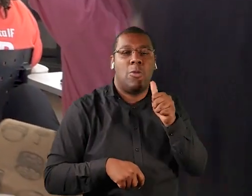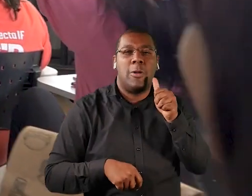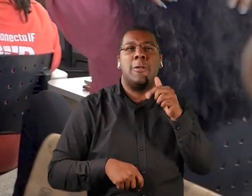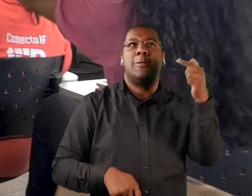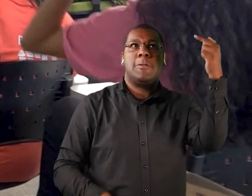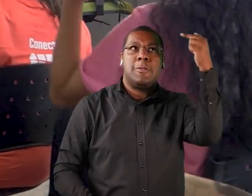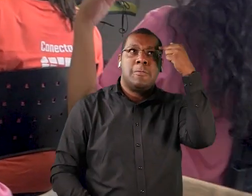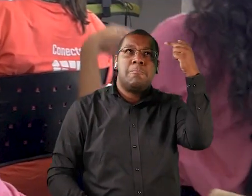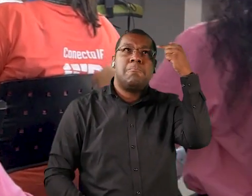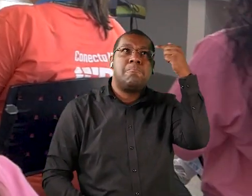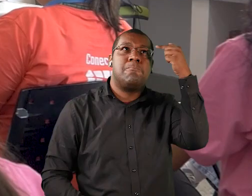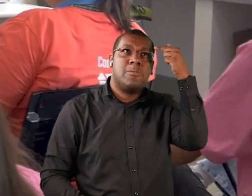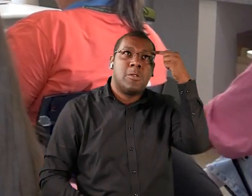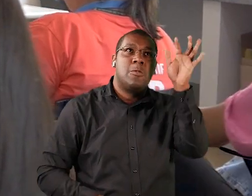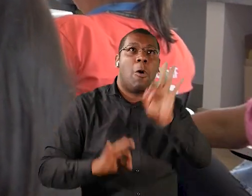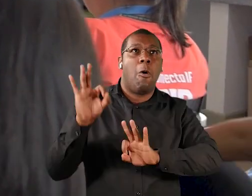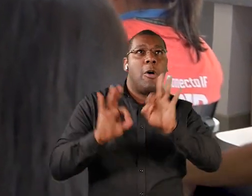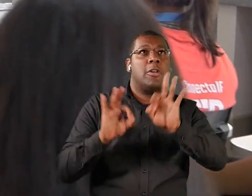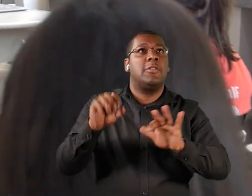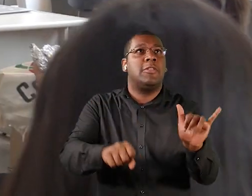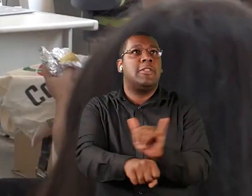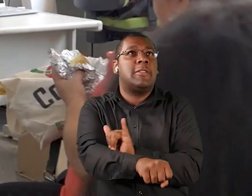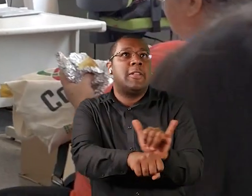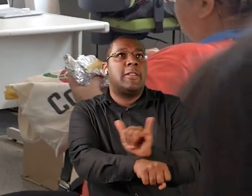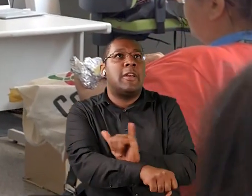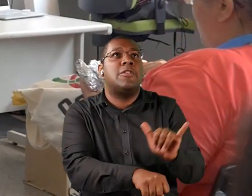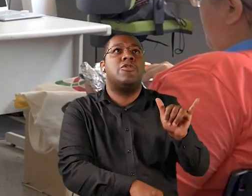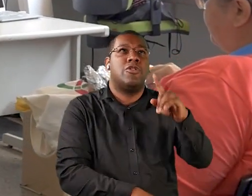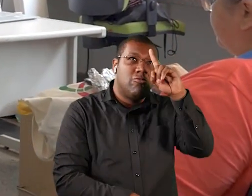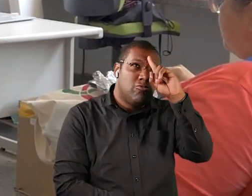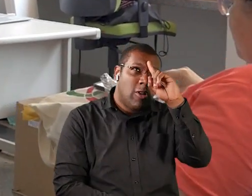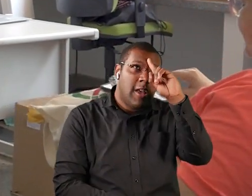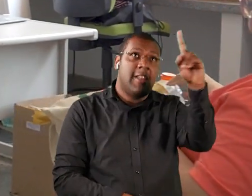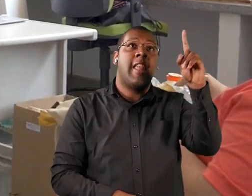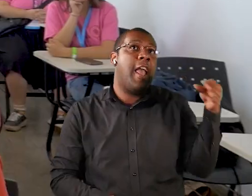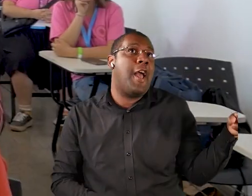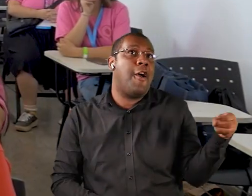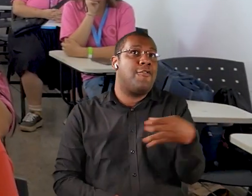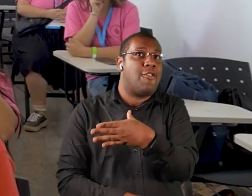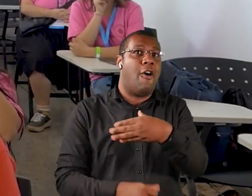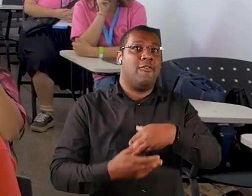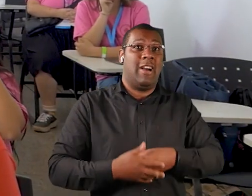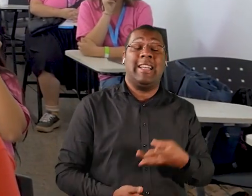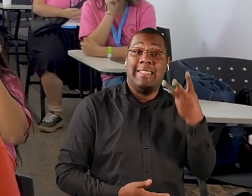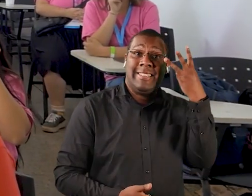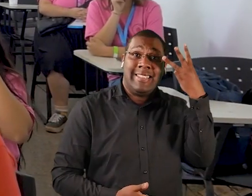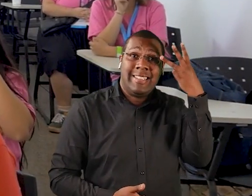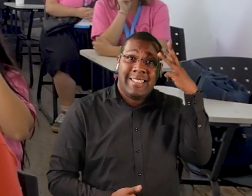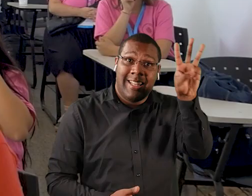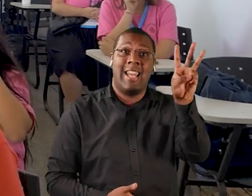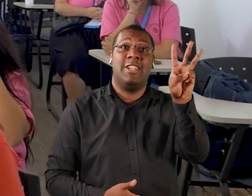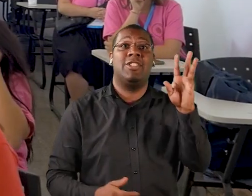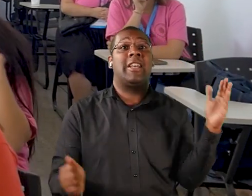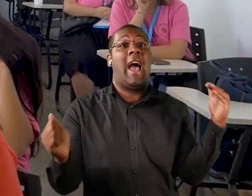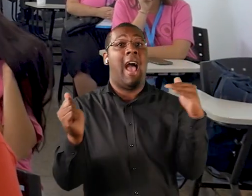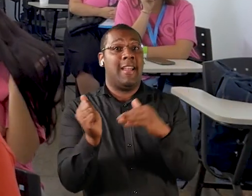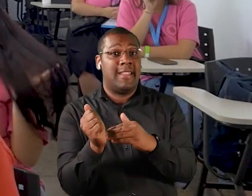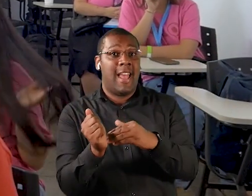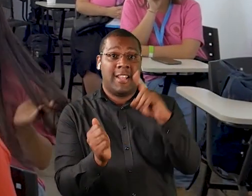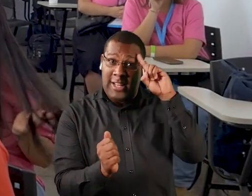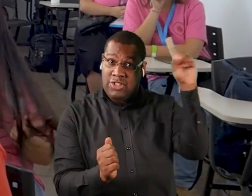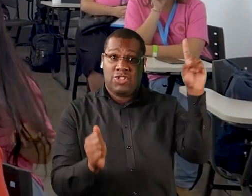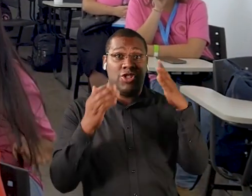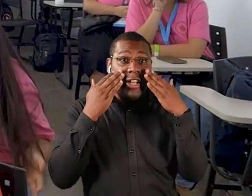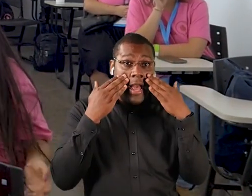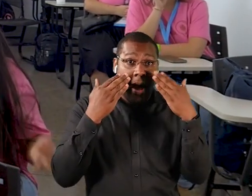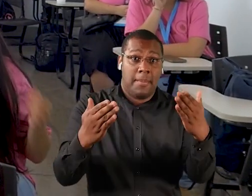para funcionar e vão precisar pensar em ideias inovadoras. Serão 3 dias até a apresentação final e